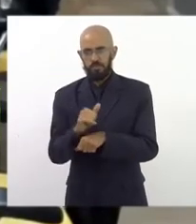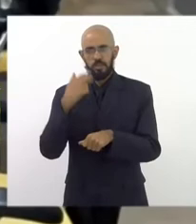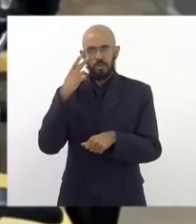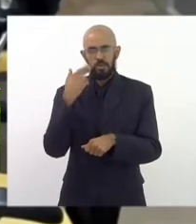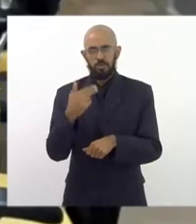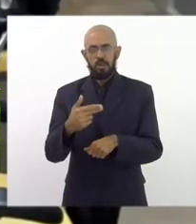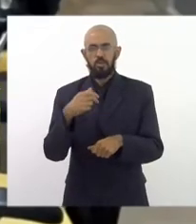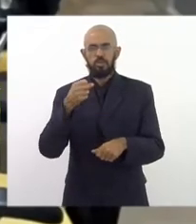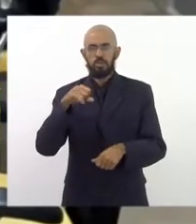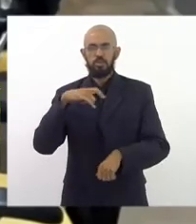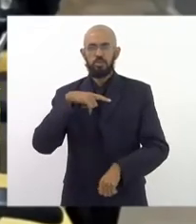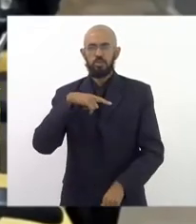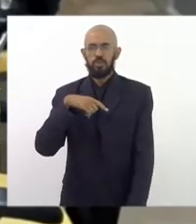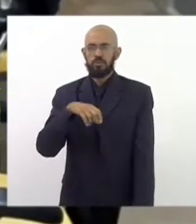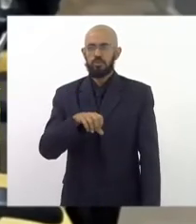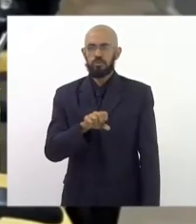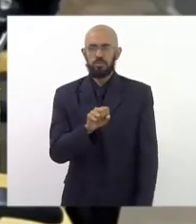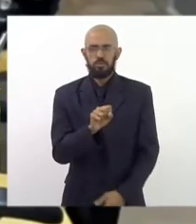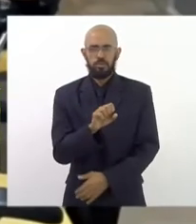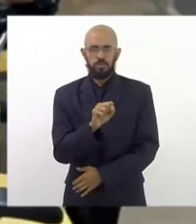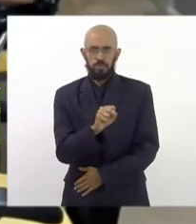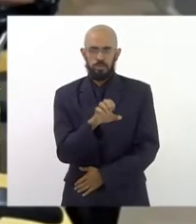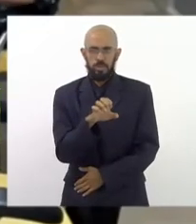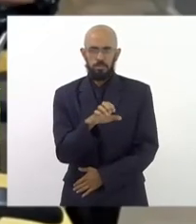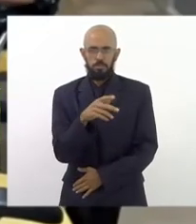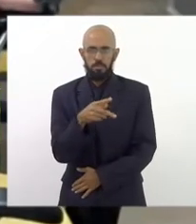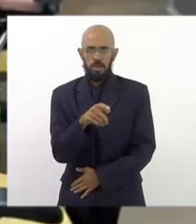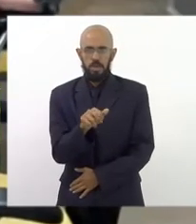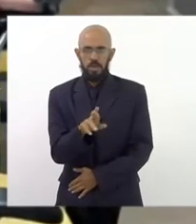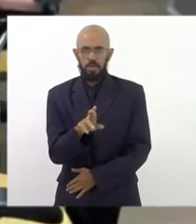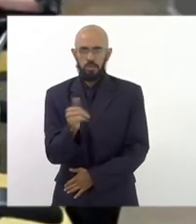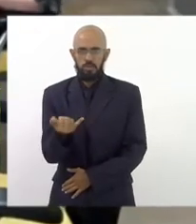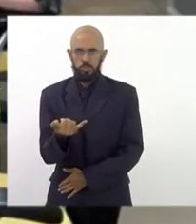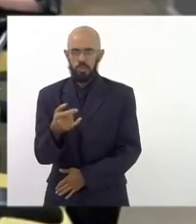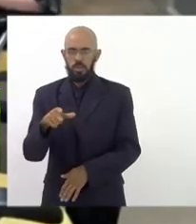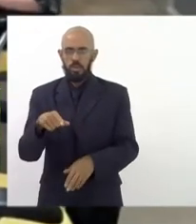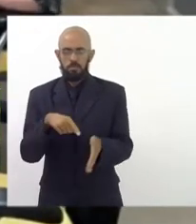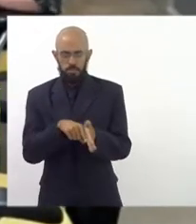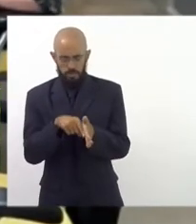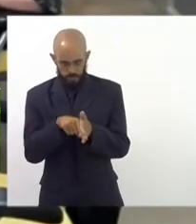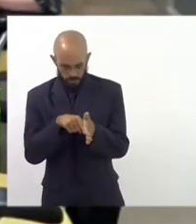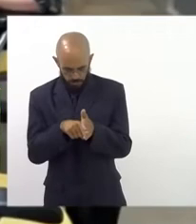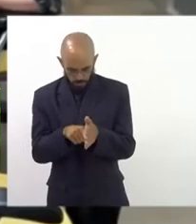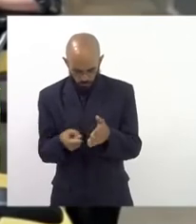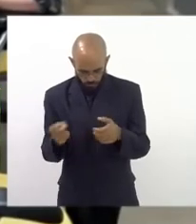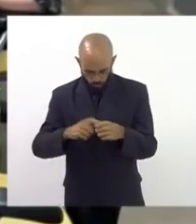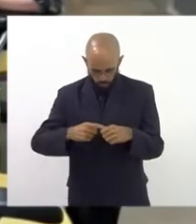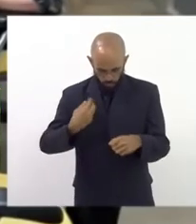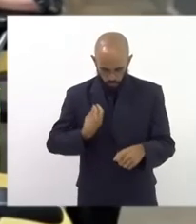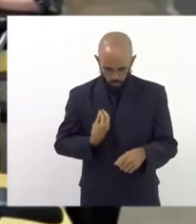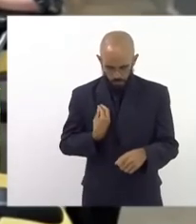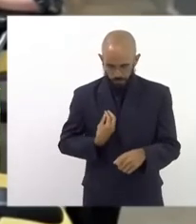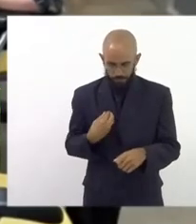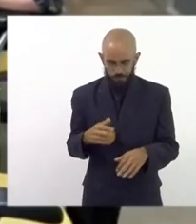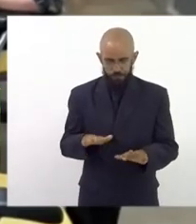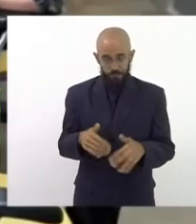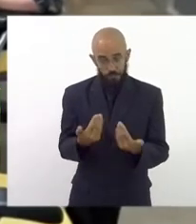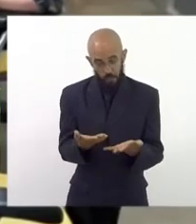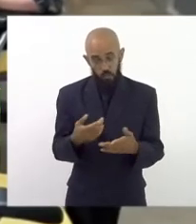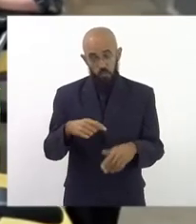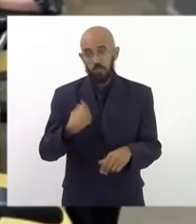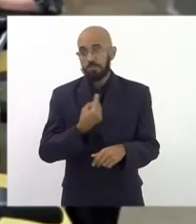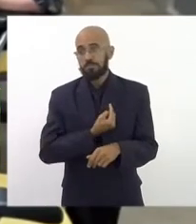CEPERJ, para que a gente possa ter base de dados e a pesquisa poder voltar a funcionar. Enfim, a gente